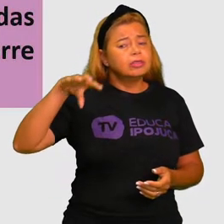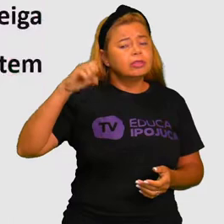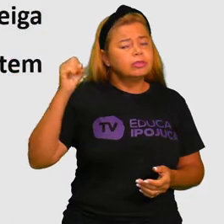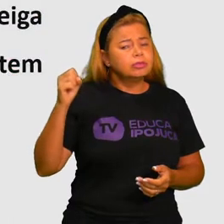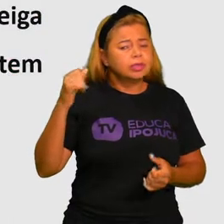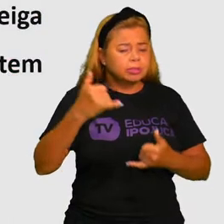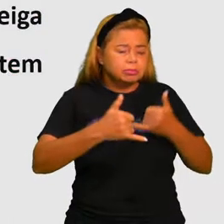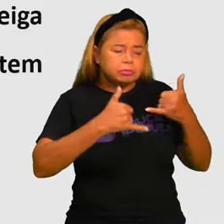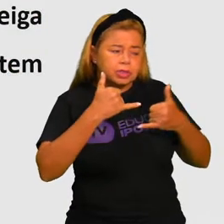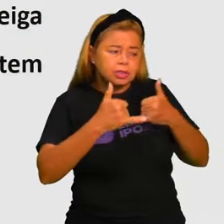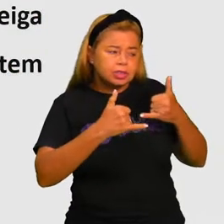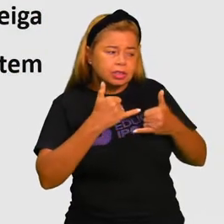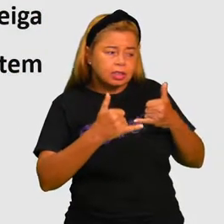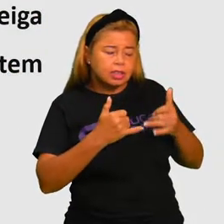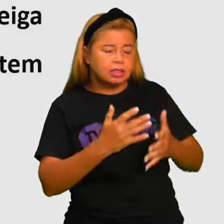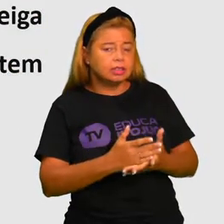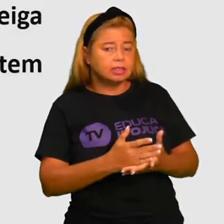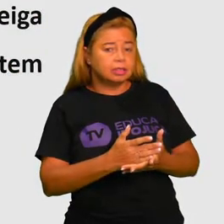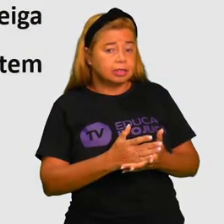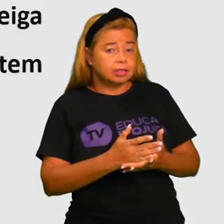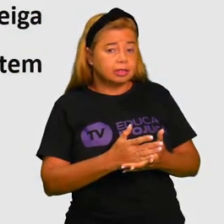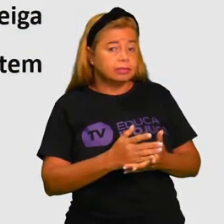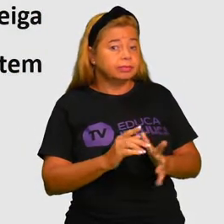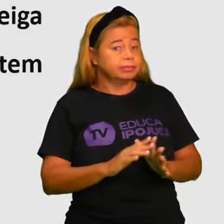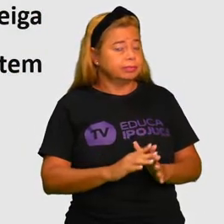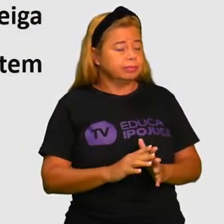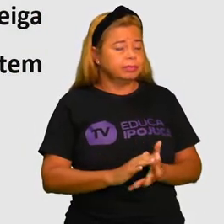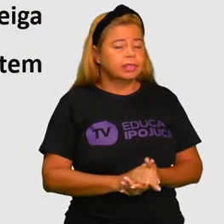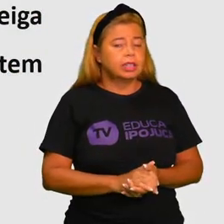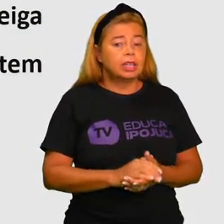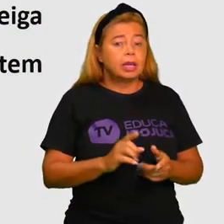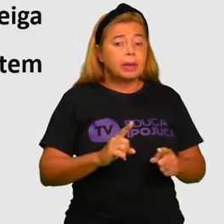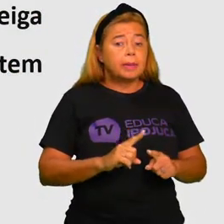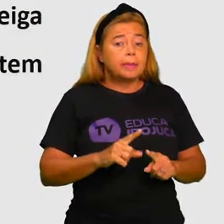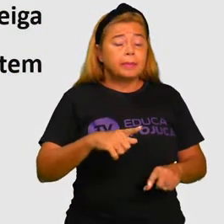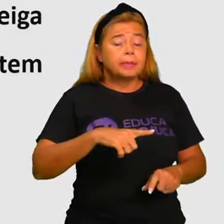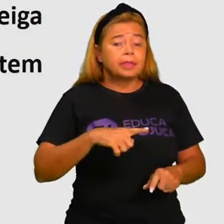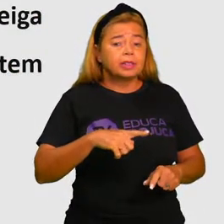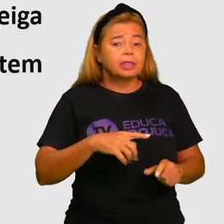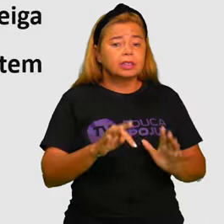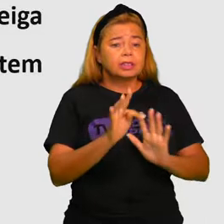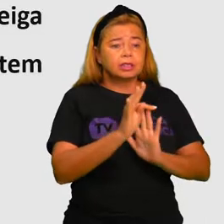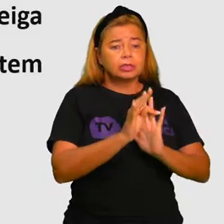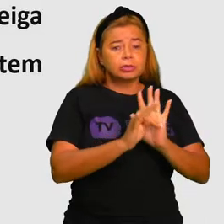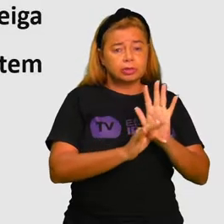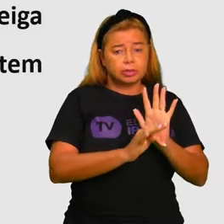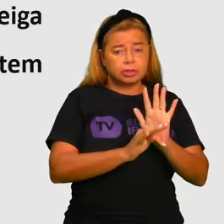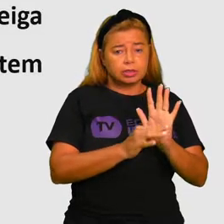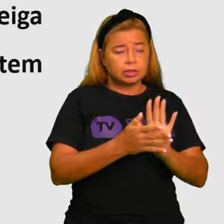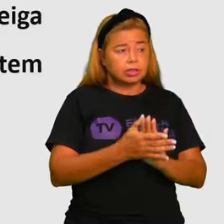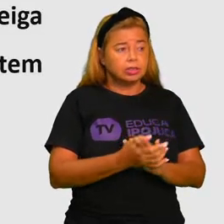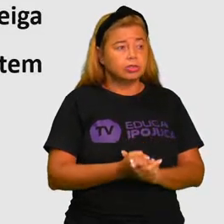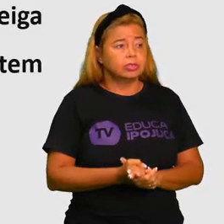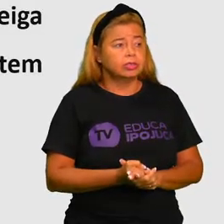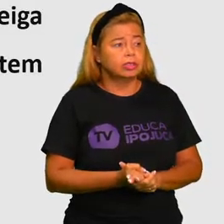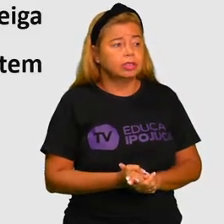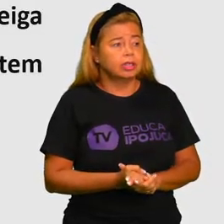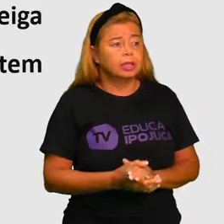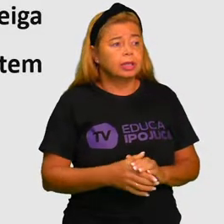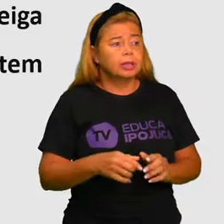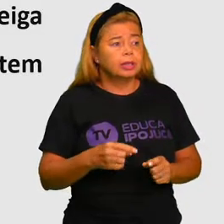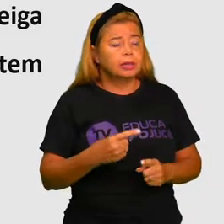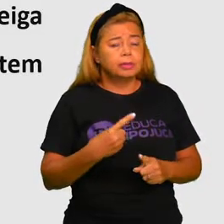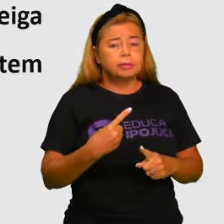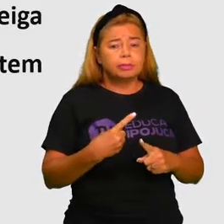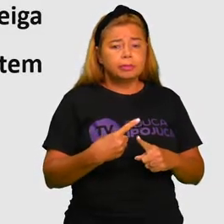humor Oi e aí nós tivemos um texto né porque eu torrada cai de ponta a cabeça